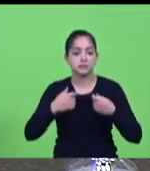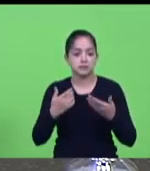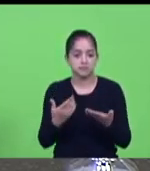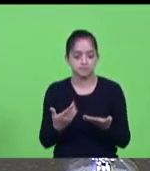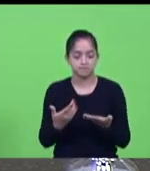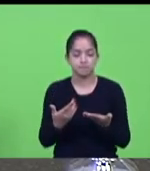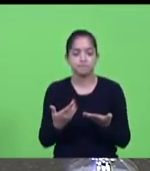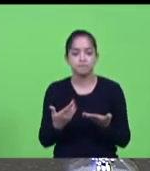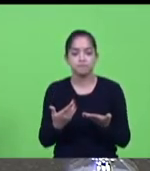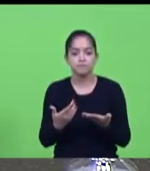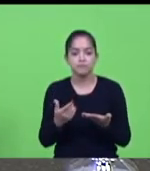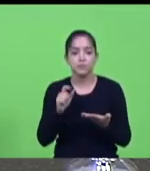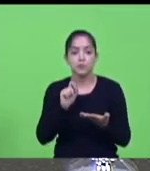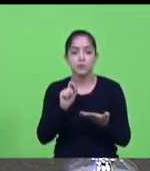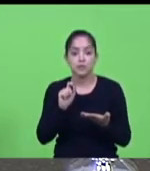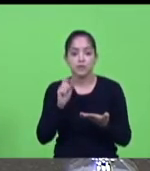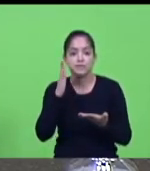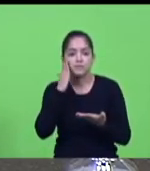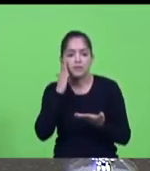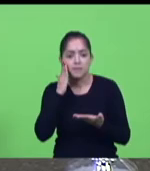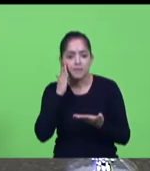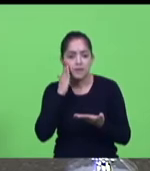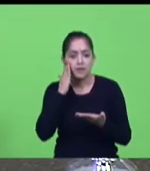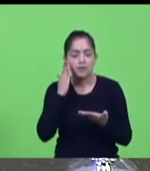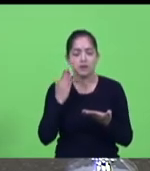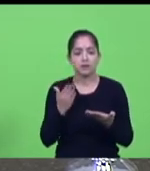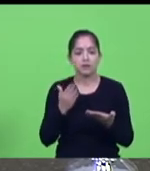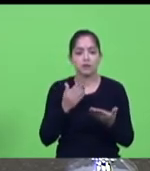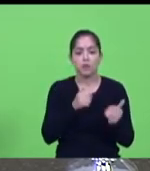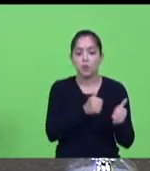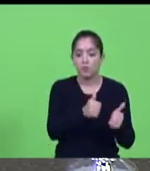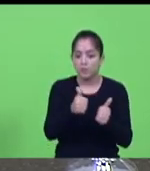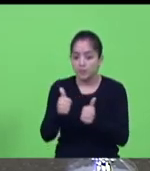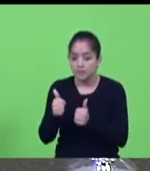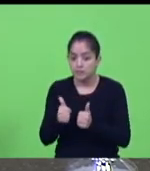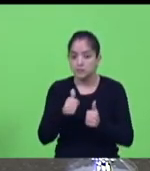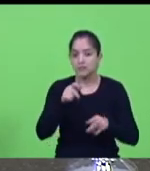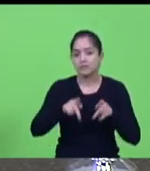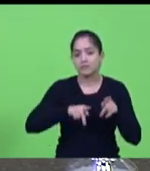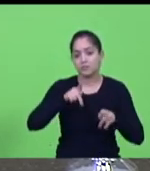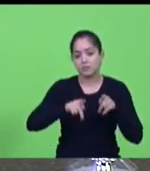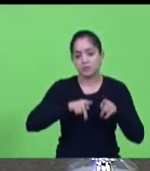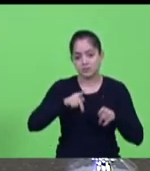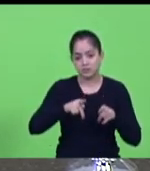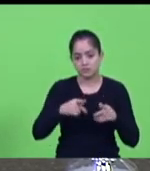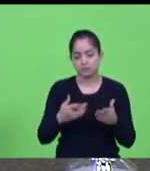conta o bem-estar do povo catarinense.